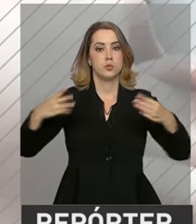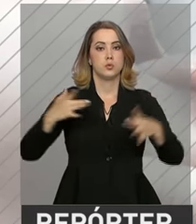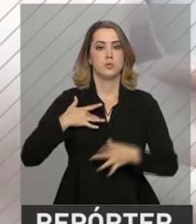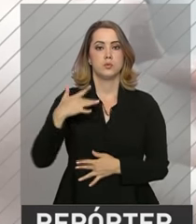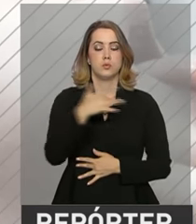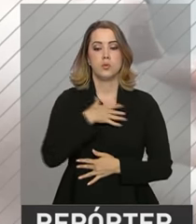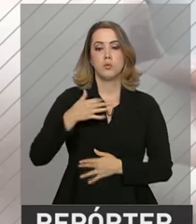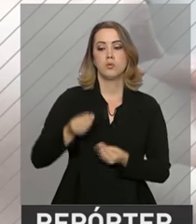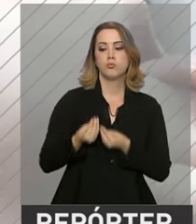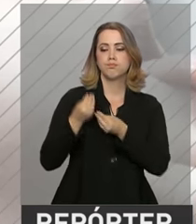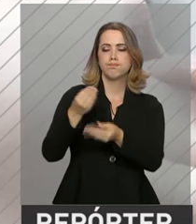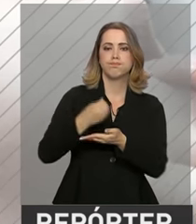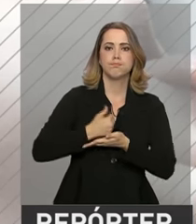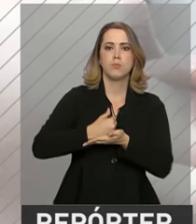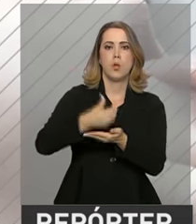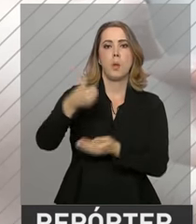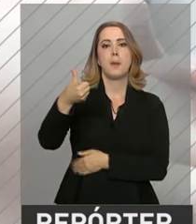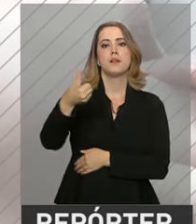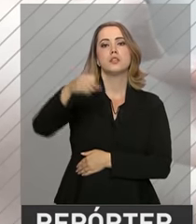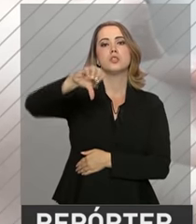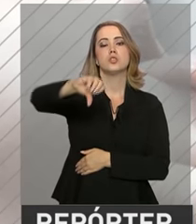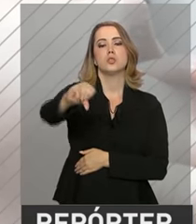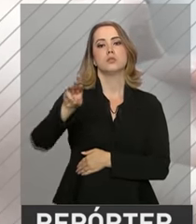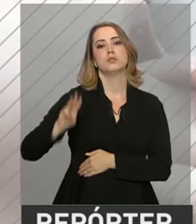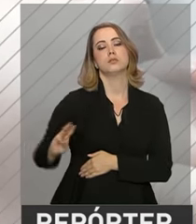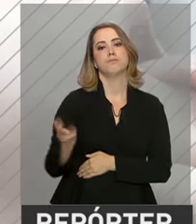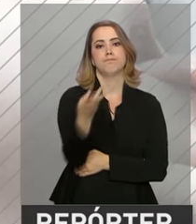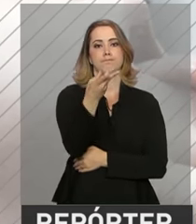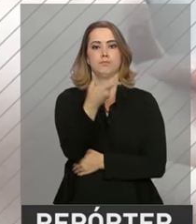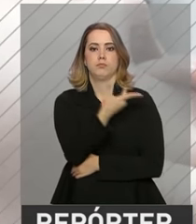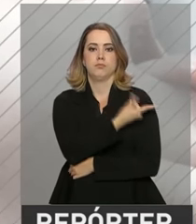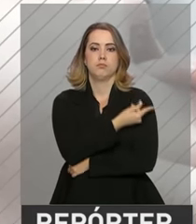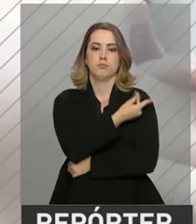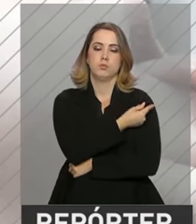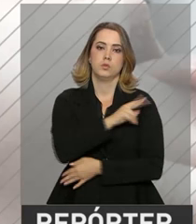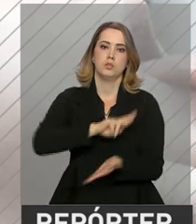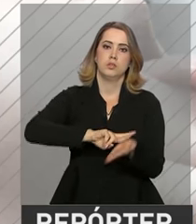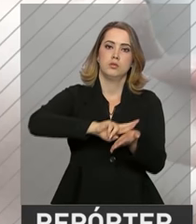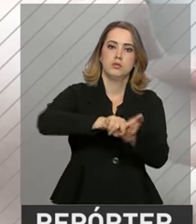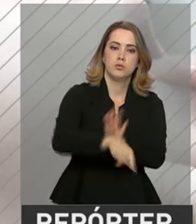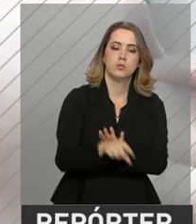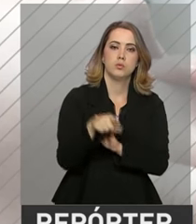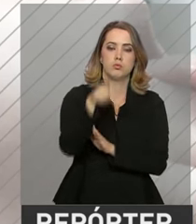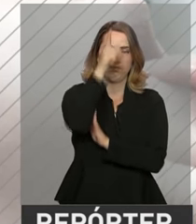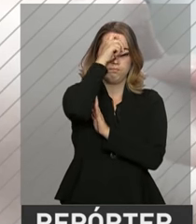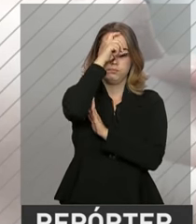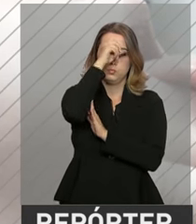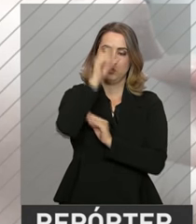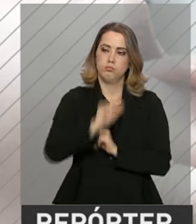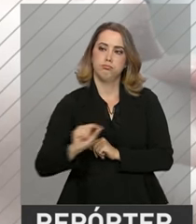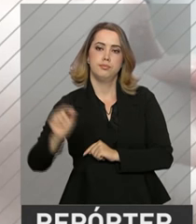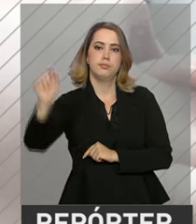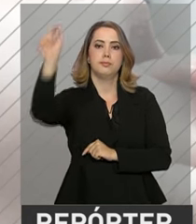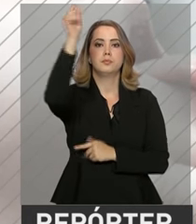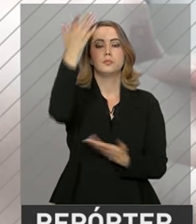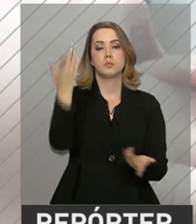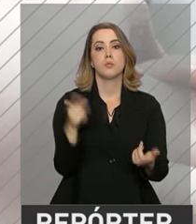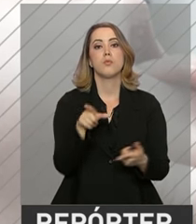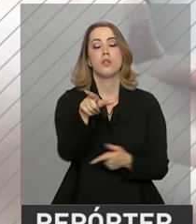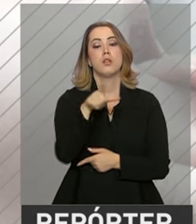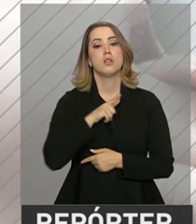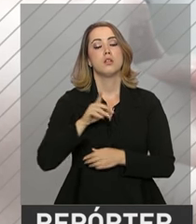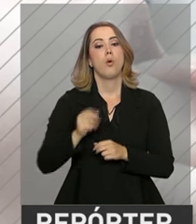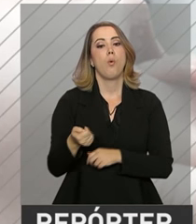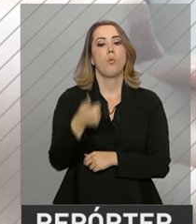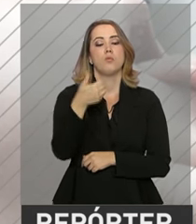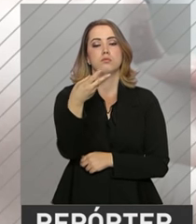mais de 19 milhões de doses extras das 14 vacinas para os postos de saúde de todo o país. Serão